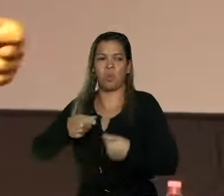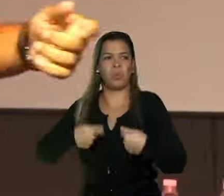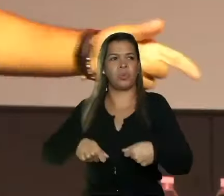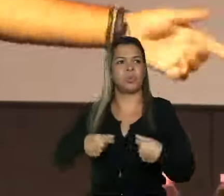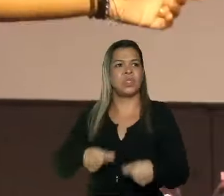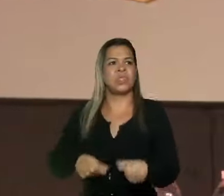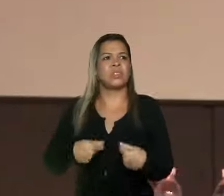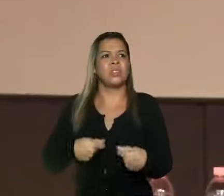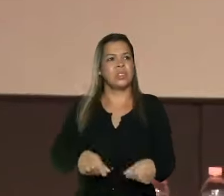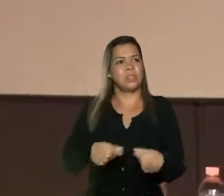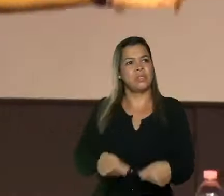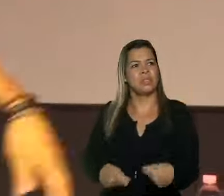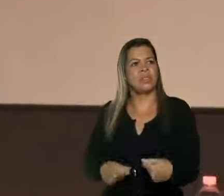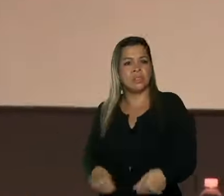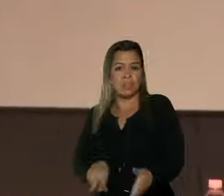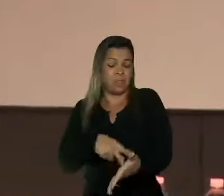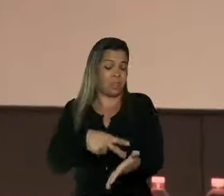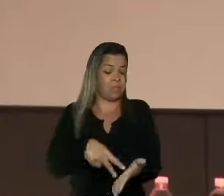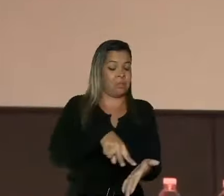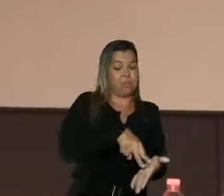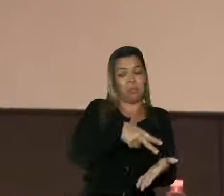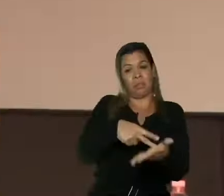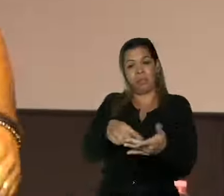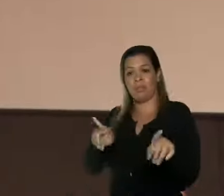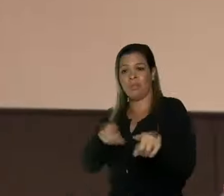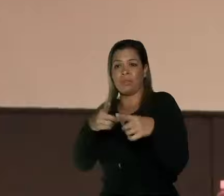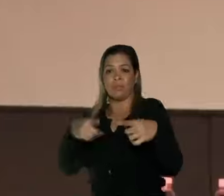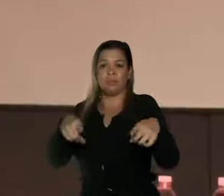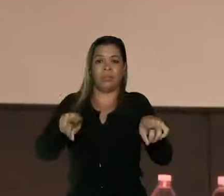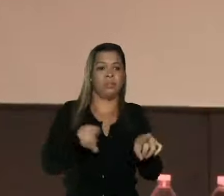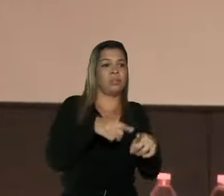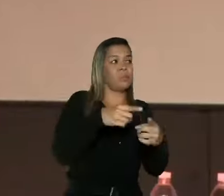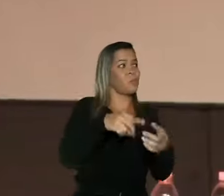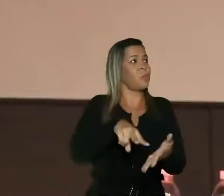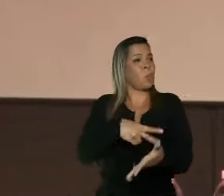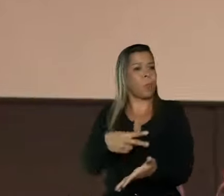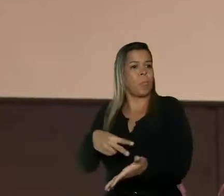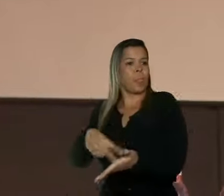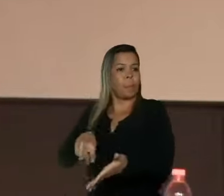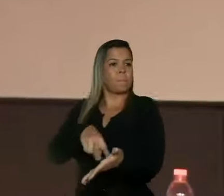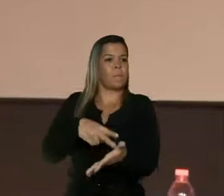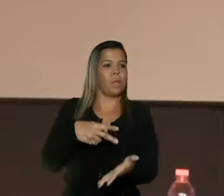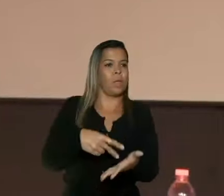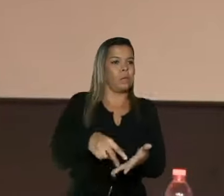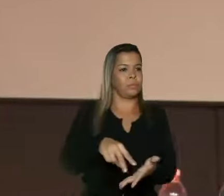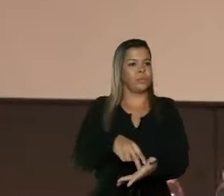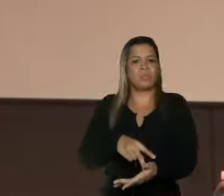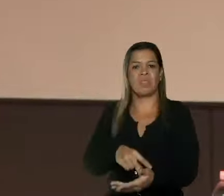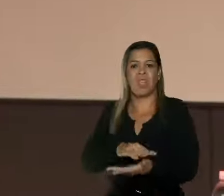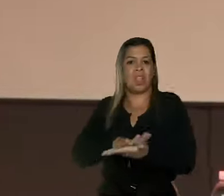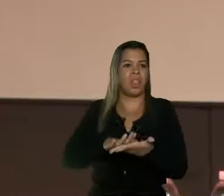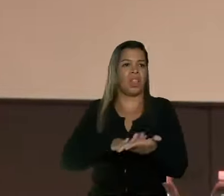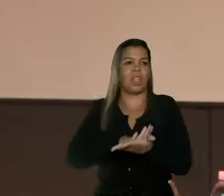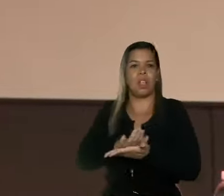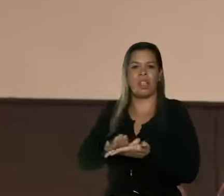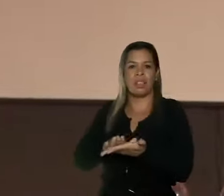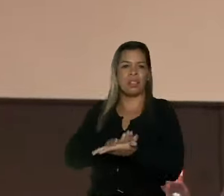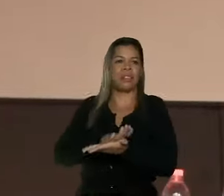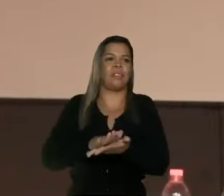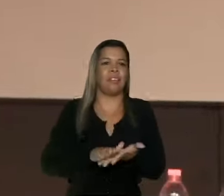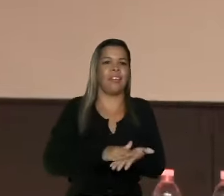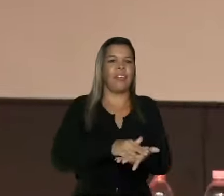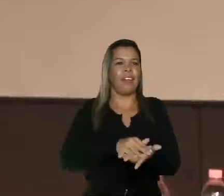quem dance reggae. Mas dance reggae, sem nada que o